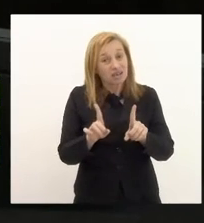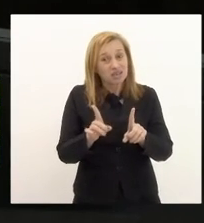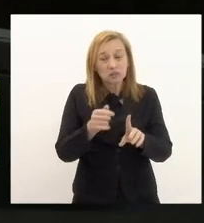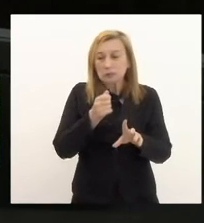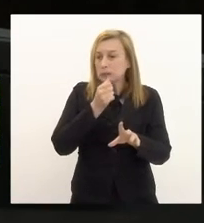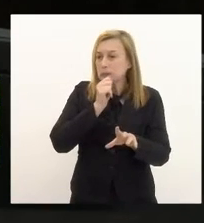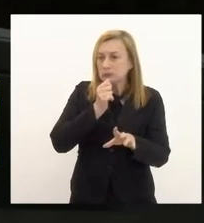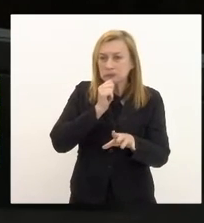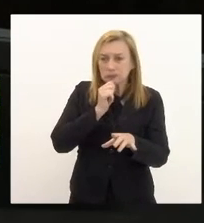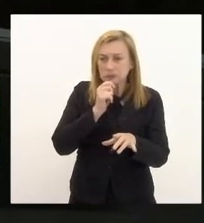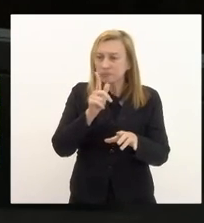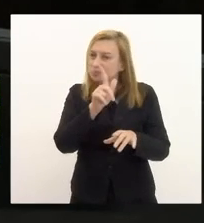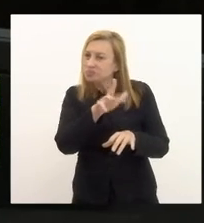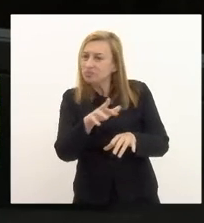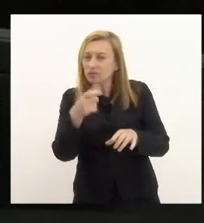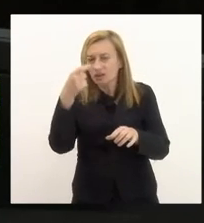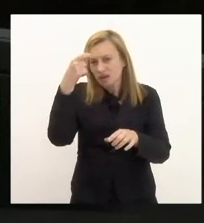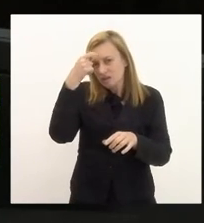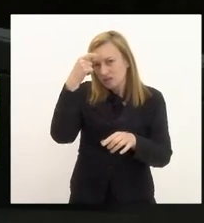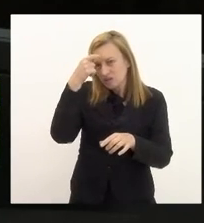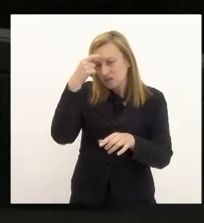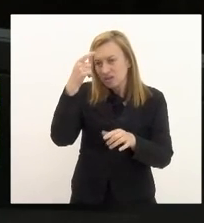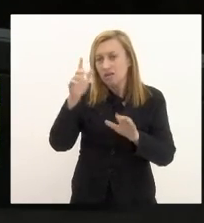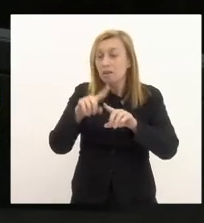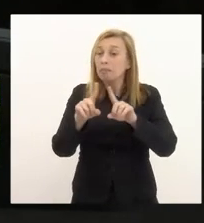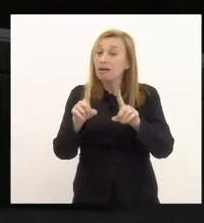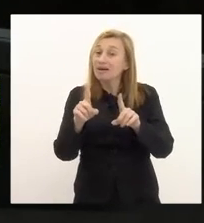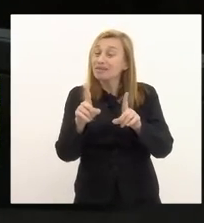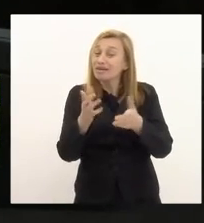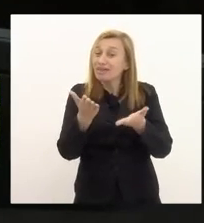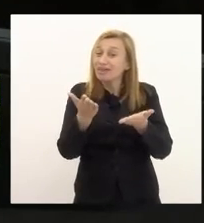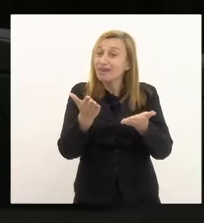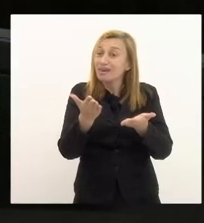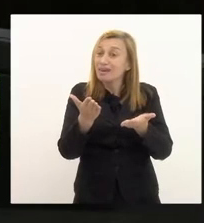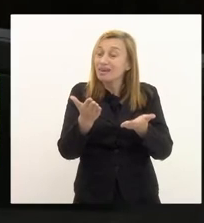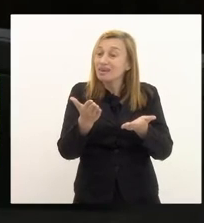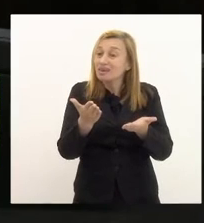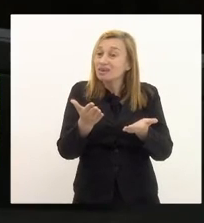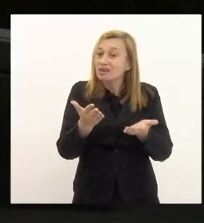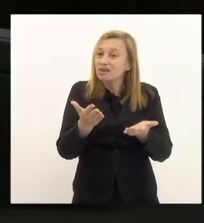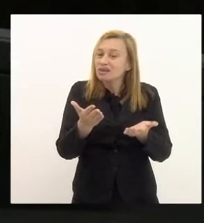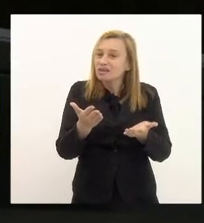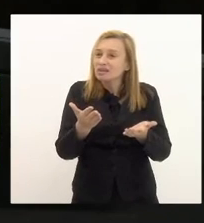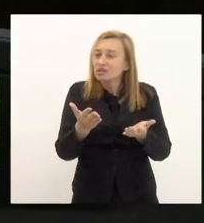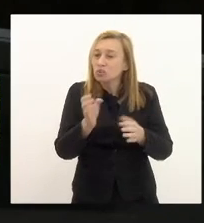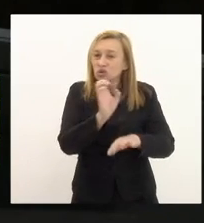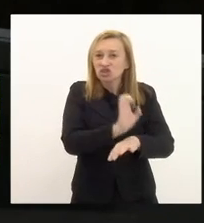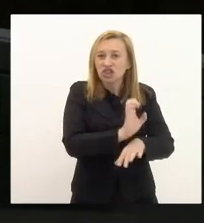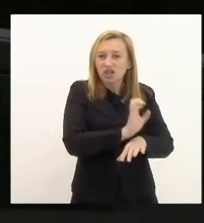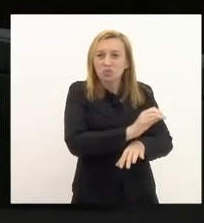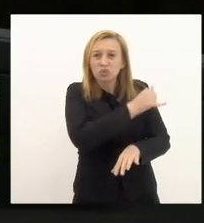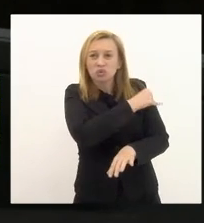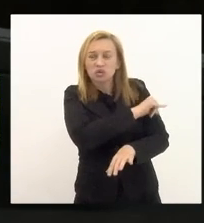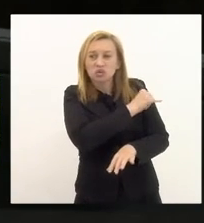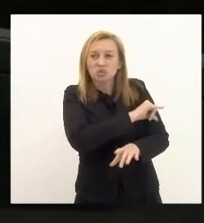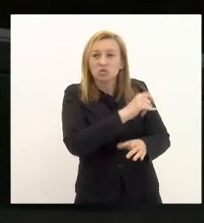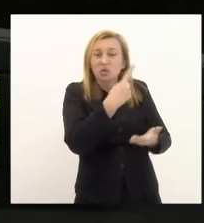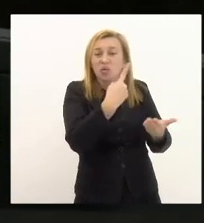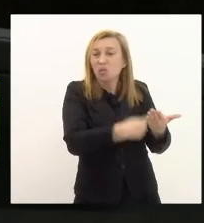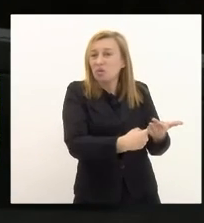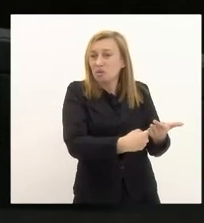diferença do que do da linha de raciocínio é só que acaba estabelecendo para o estado do Rio de Janeiro